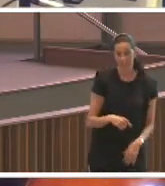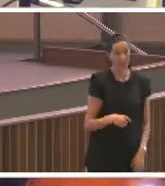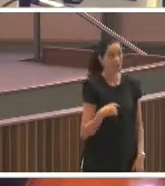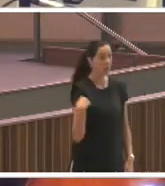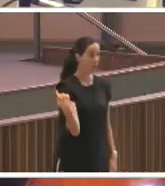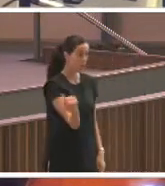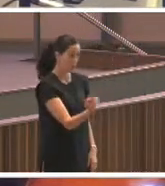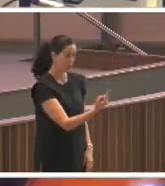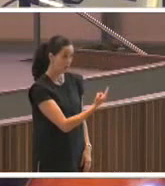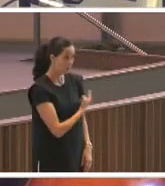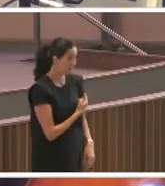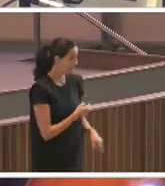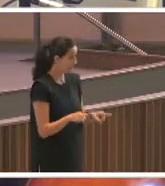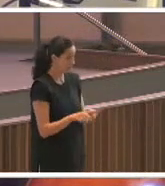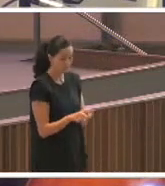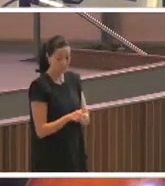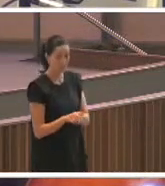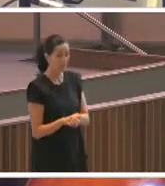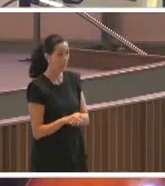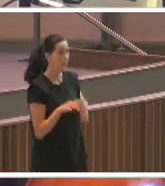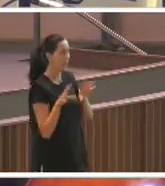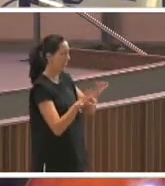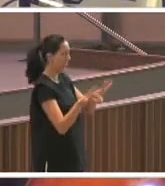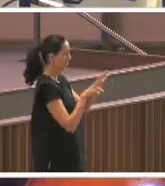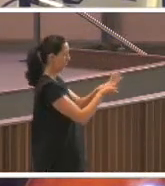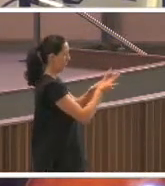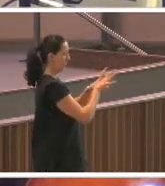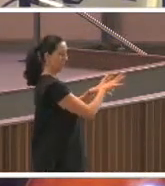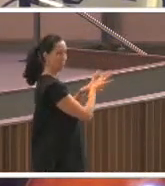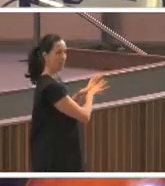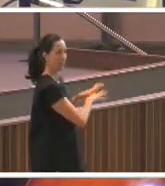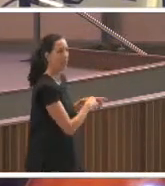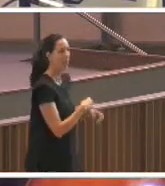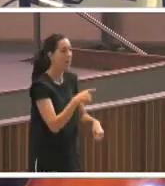poder do Espírito Santo, quando a gente pode viver uma